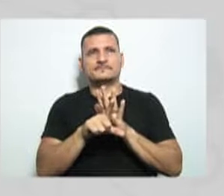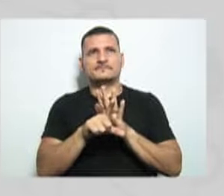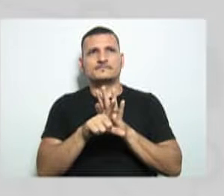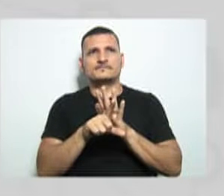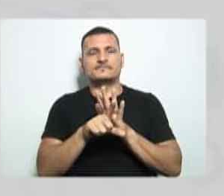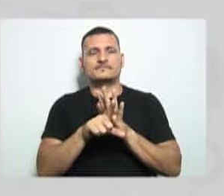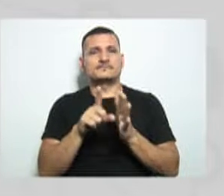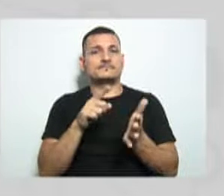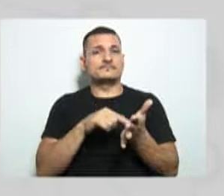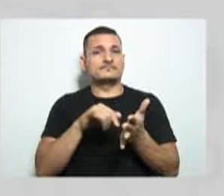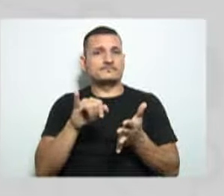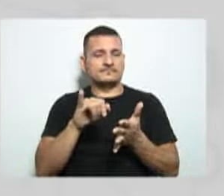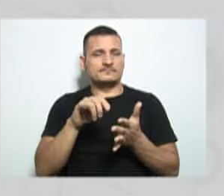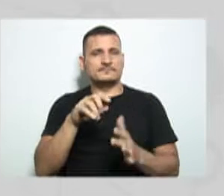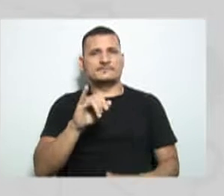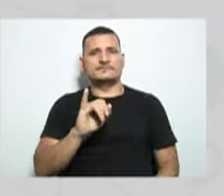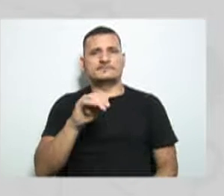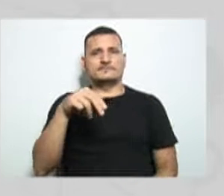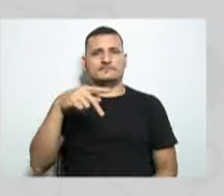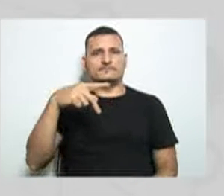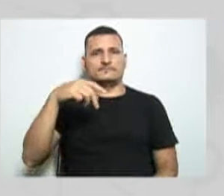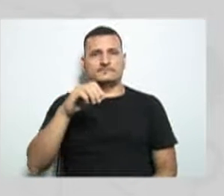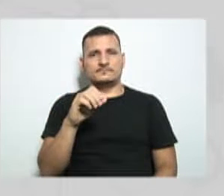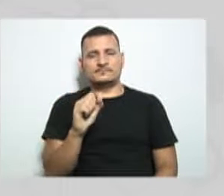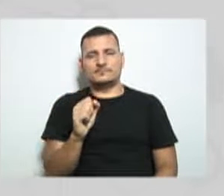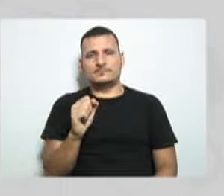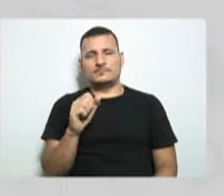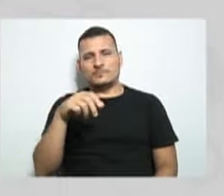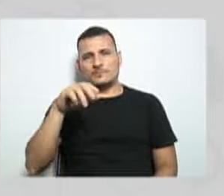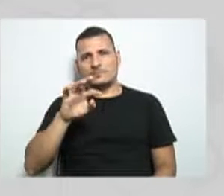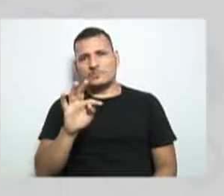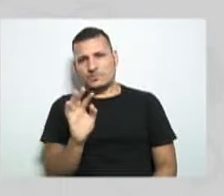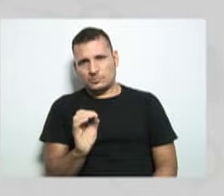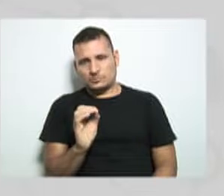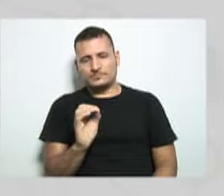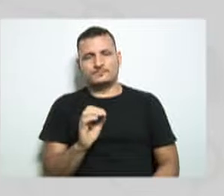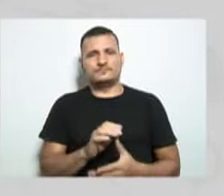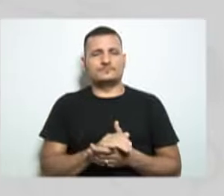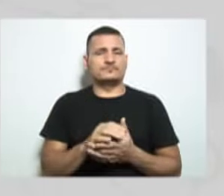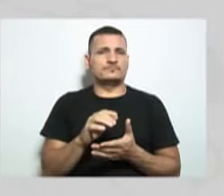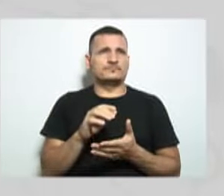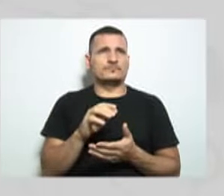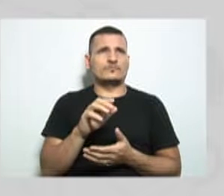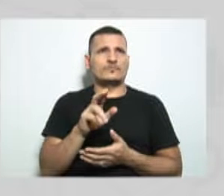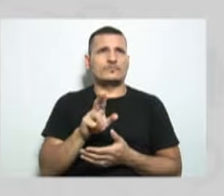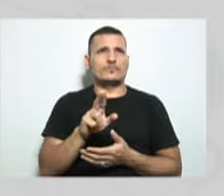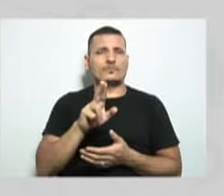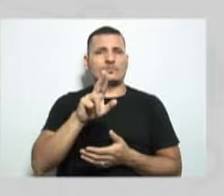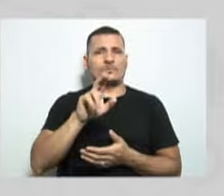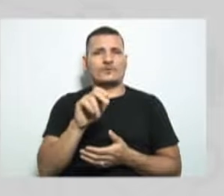de imposto de renda. O método UEPS, ele não é utilizado